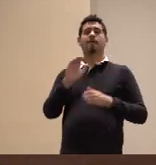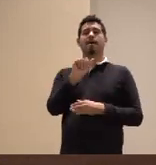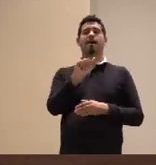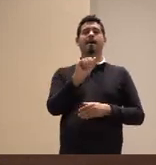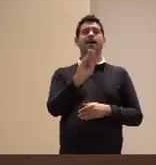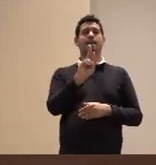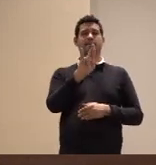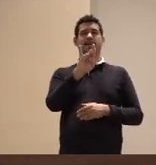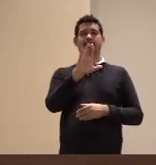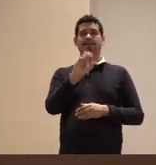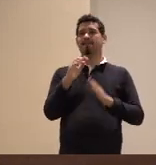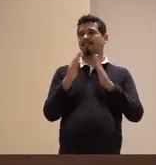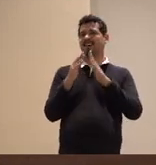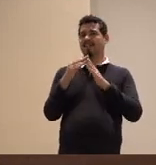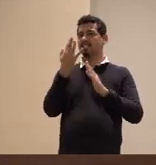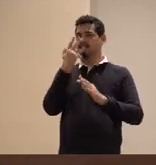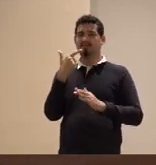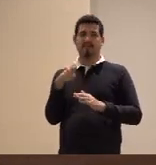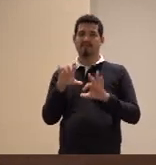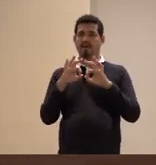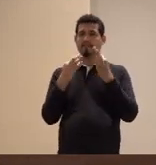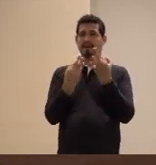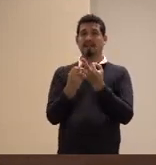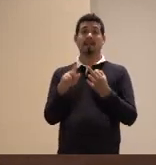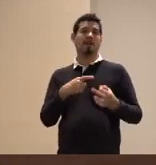vai construir na nossa cidade.